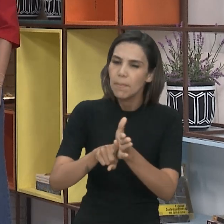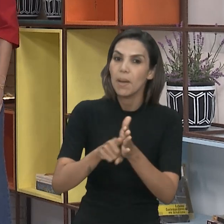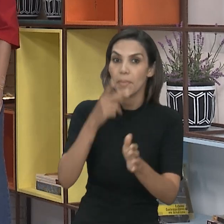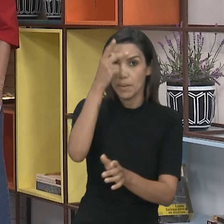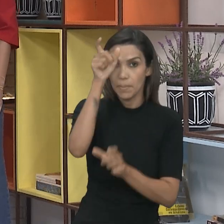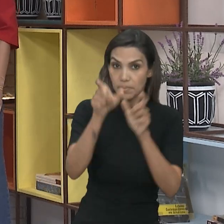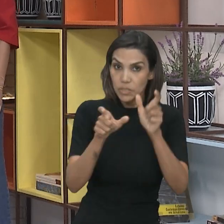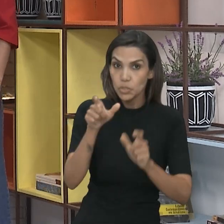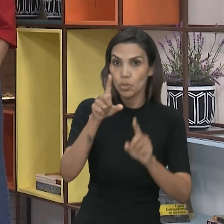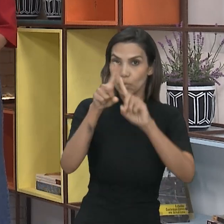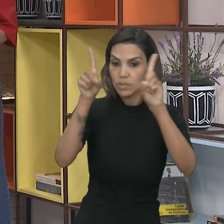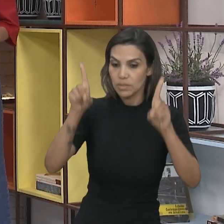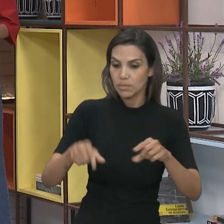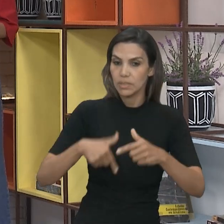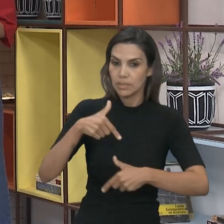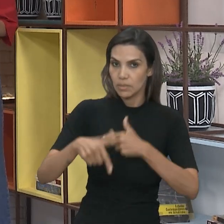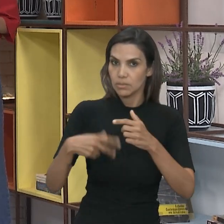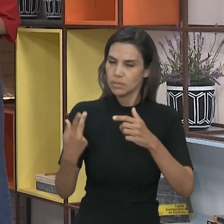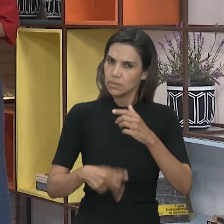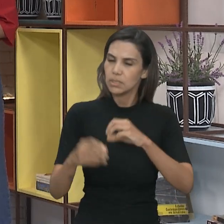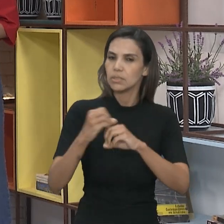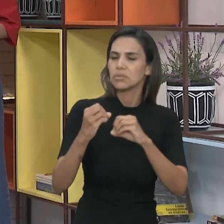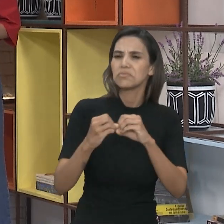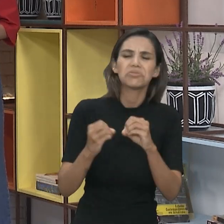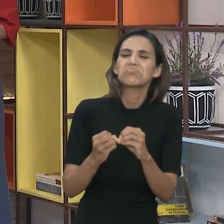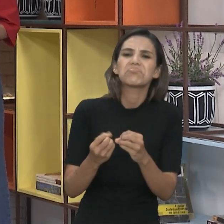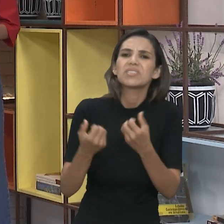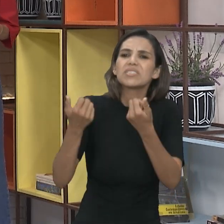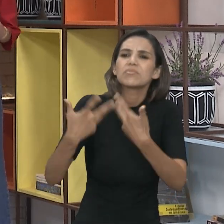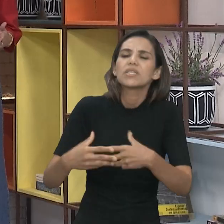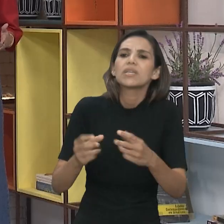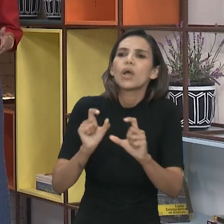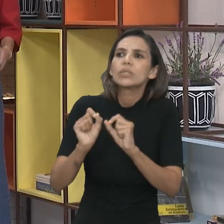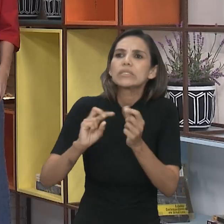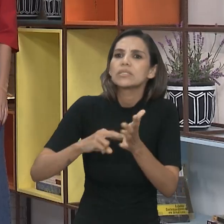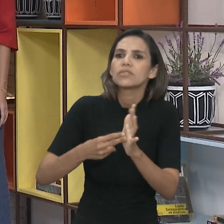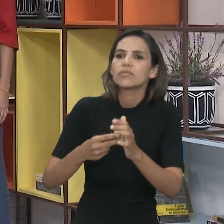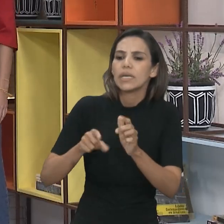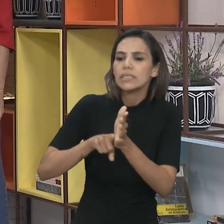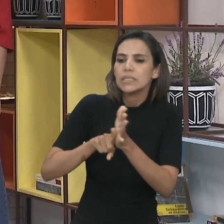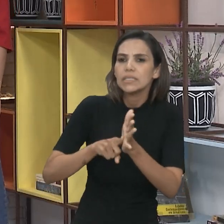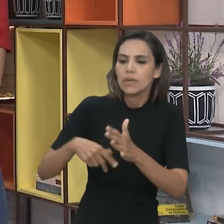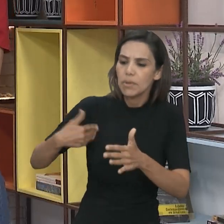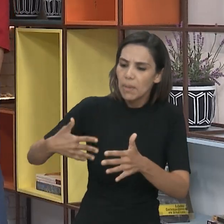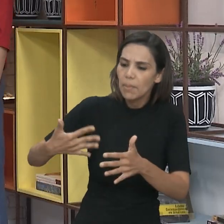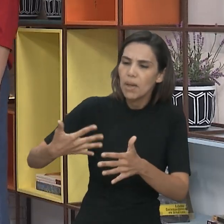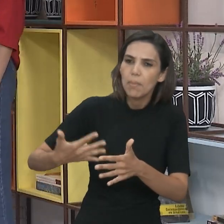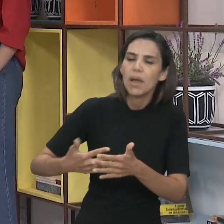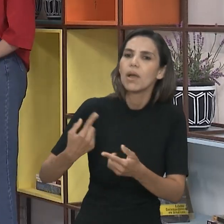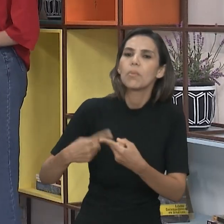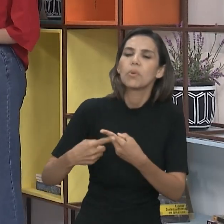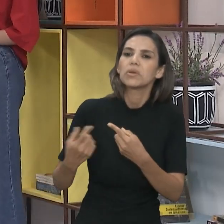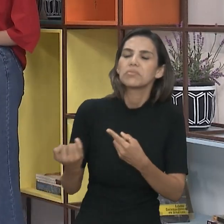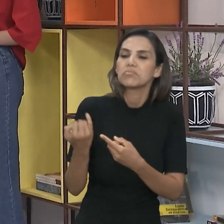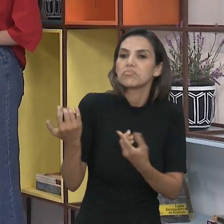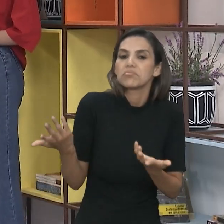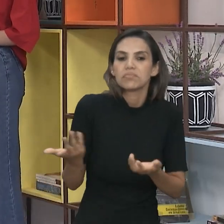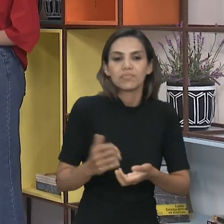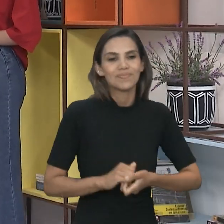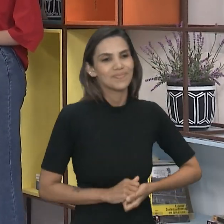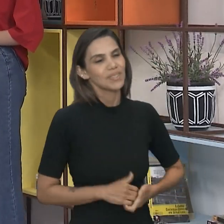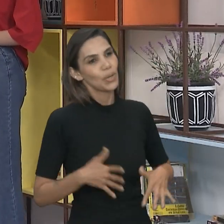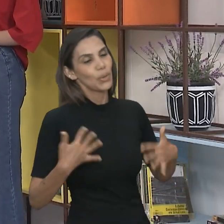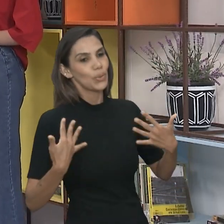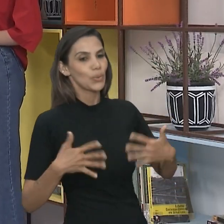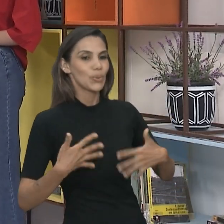UFG. Conta pra gente, o que seriam esses exames periódicos e a importância deles? Então, nossa, é um prazer estar